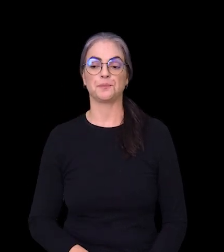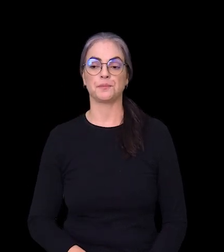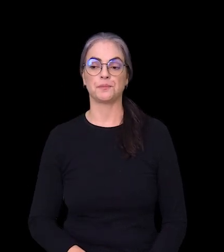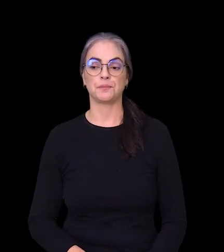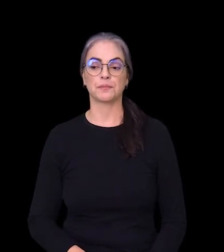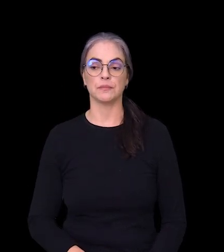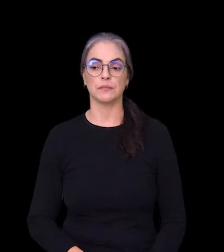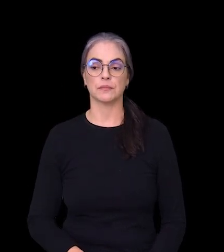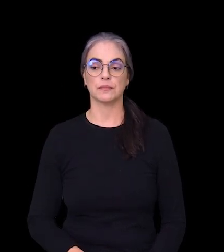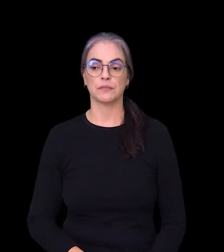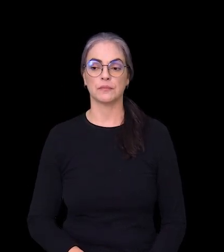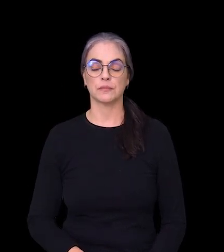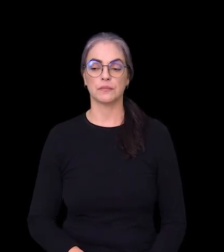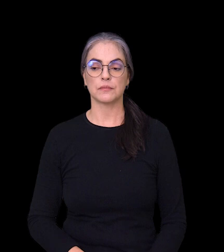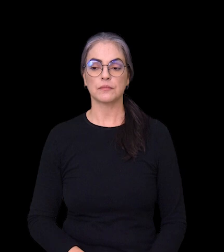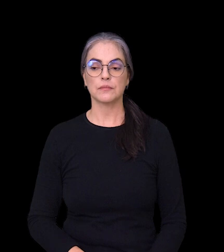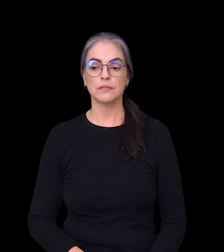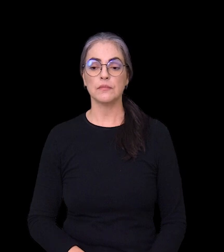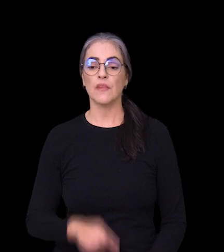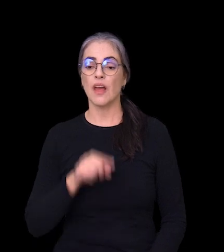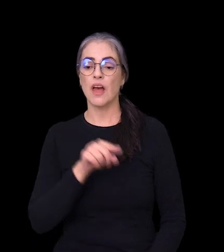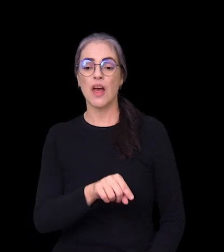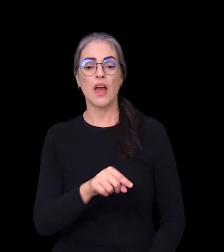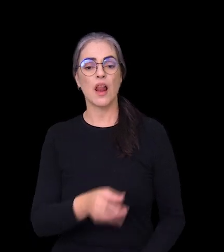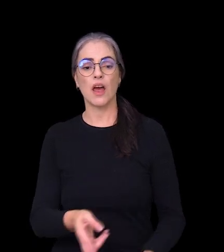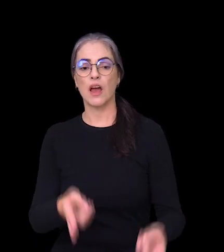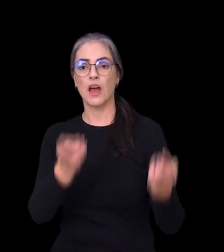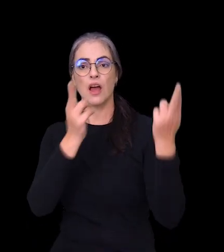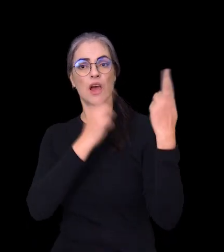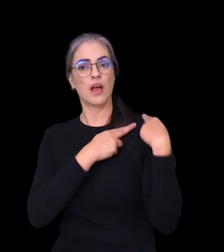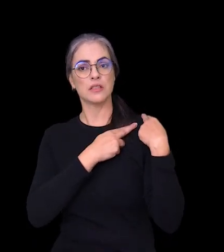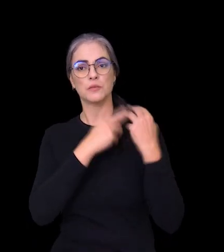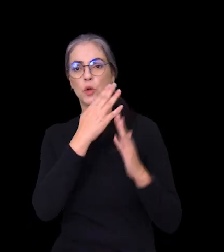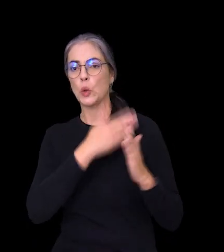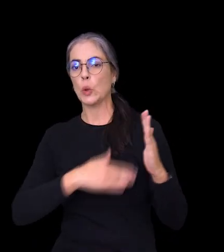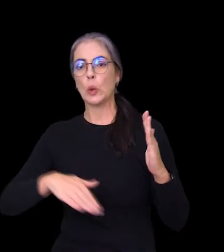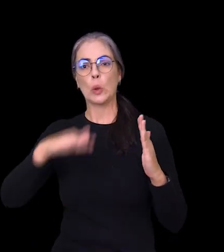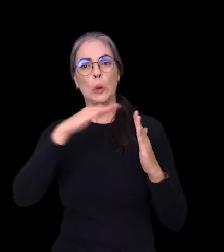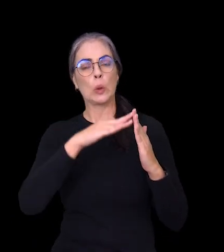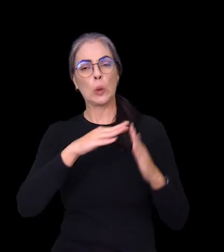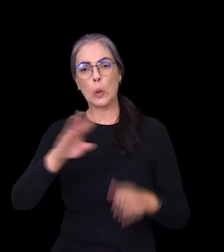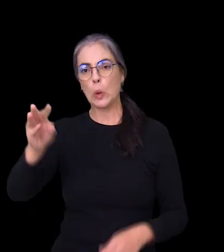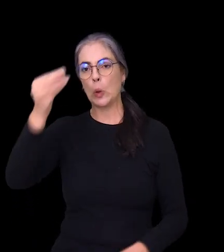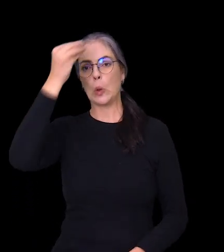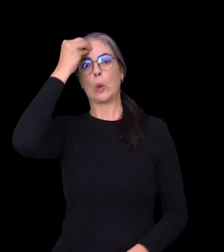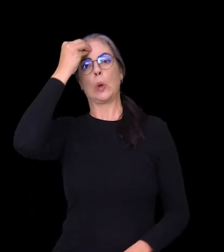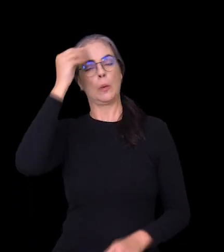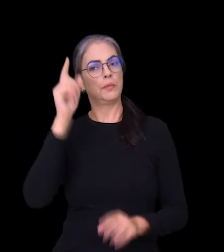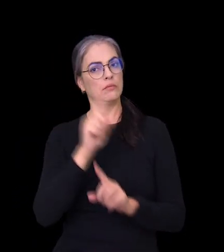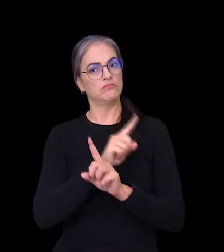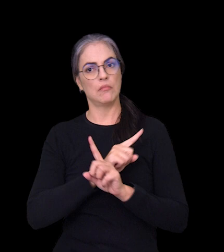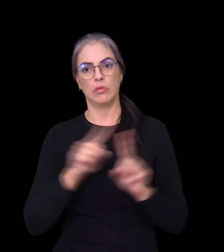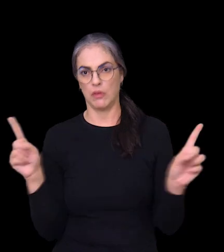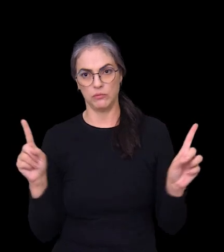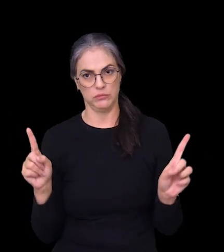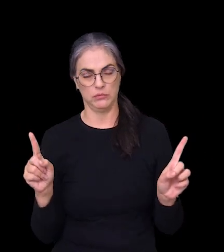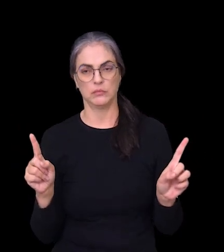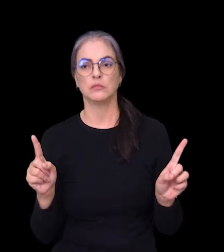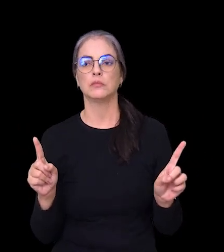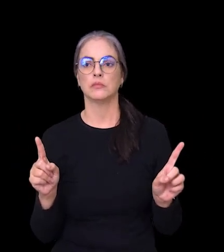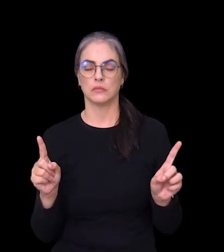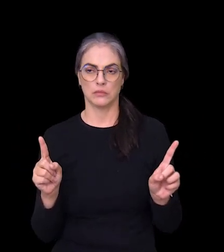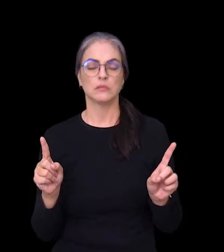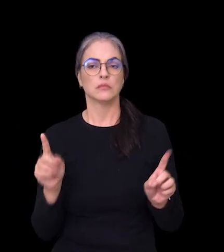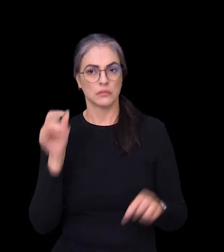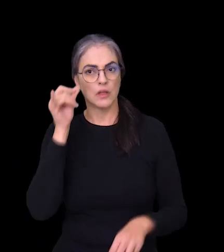não responsabilização individualizada nelas, uma culpabilização nessas meninas, porque vem junto todo um estigma, né? Ana Cunha, Fundo